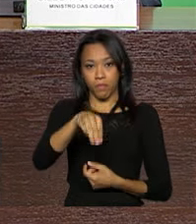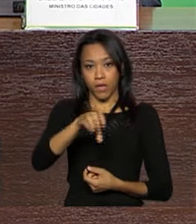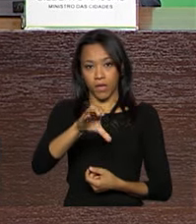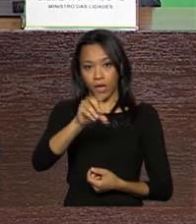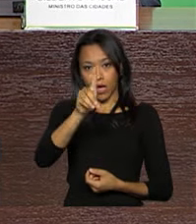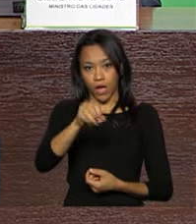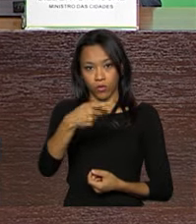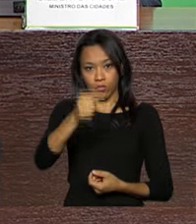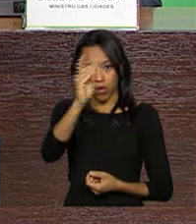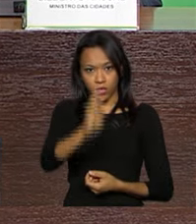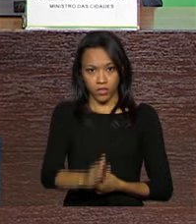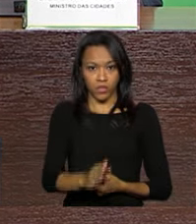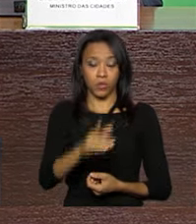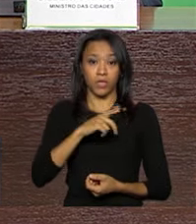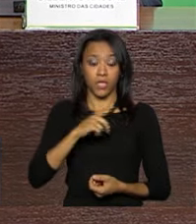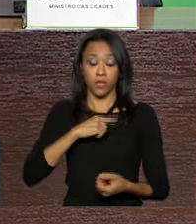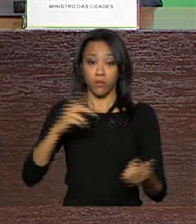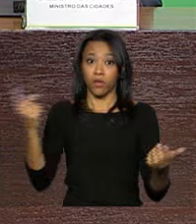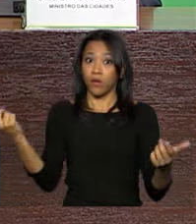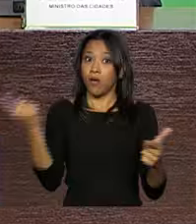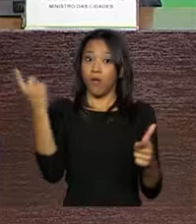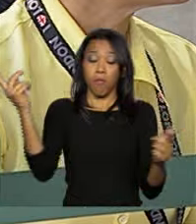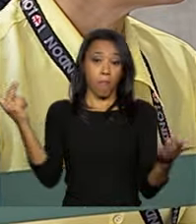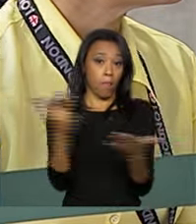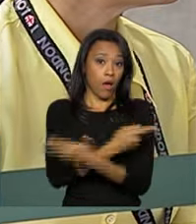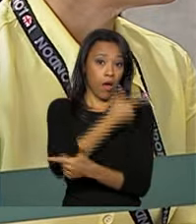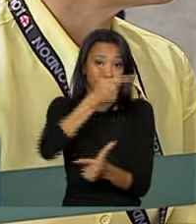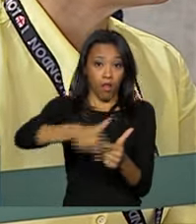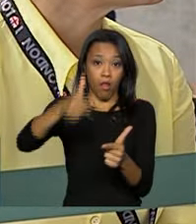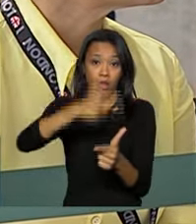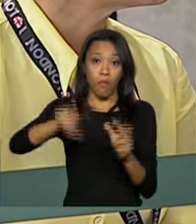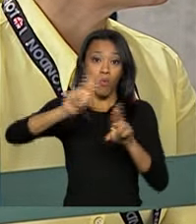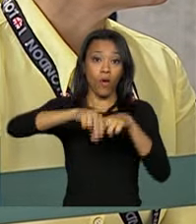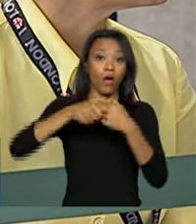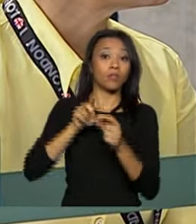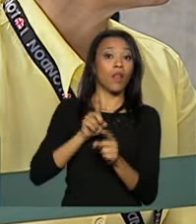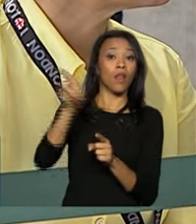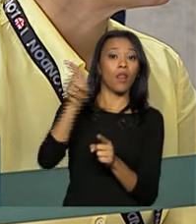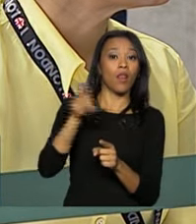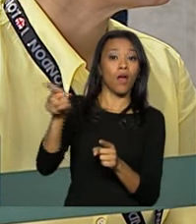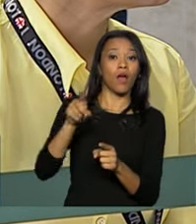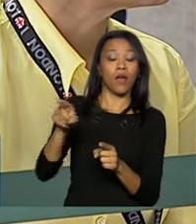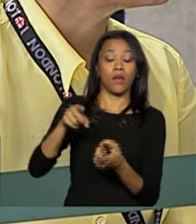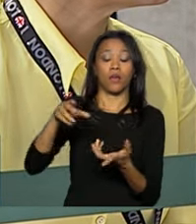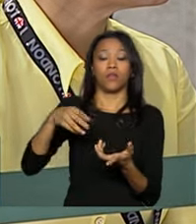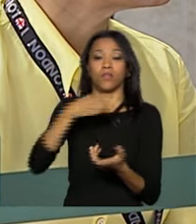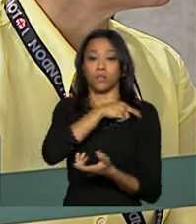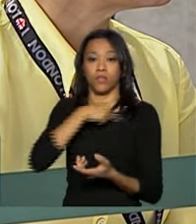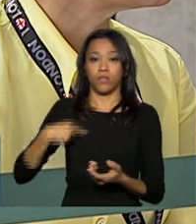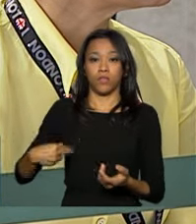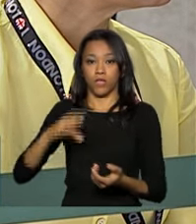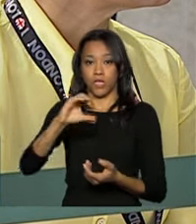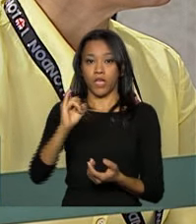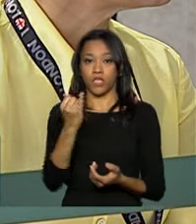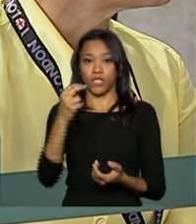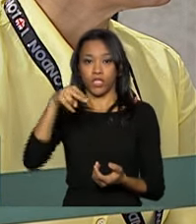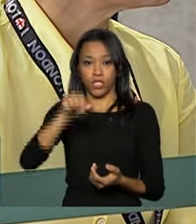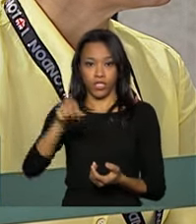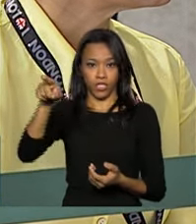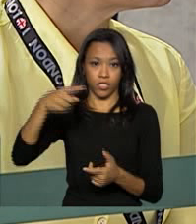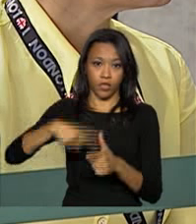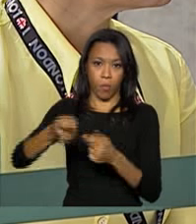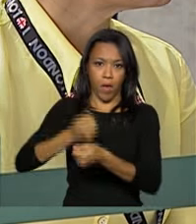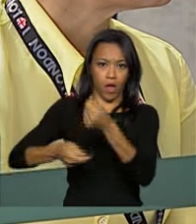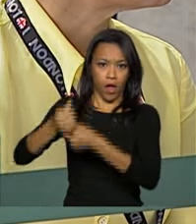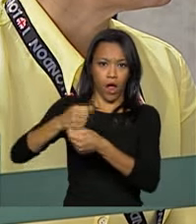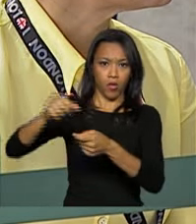hoje à queda do mercado na China e queria saber quais são os mecanismos que o Governo está estudando para reduzir volatilidade no